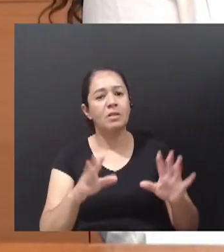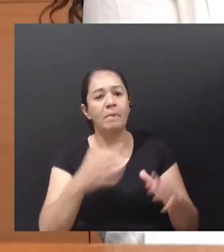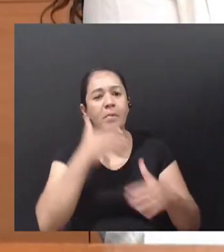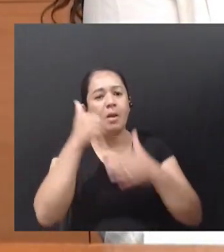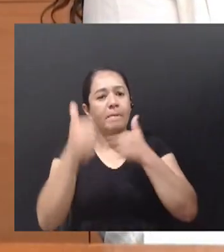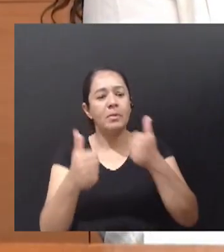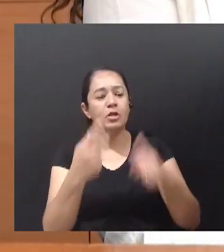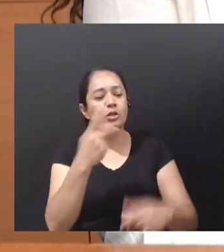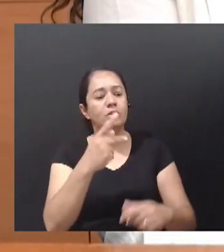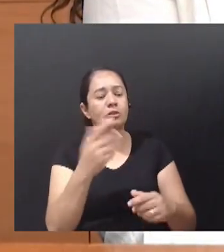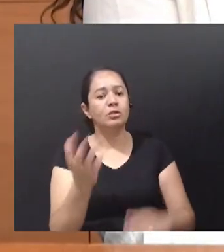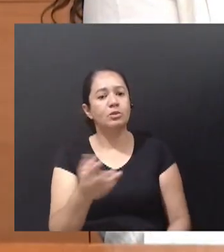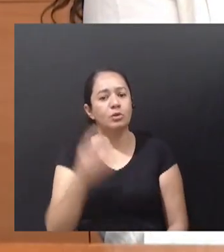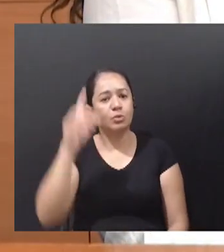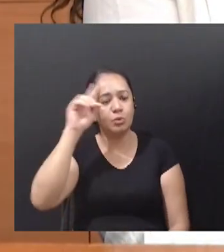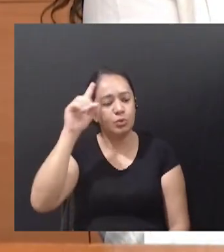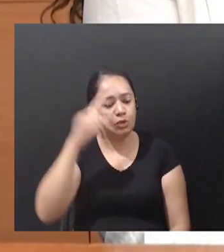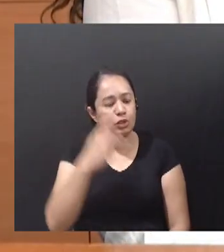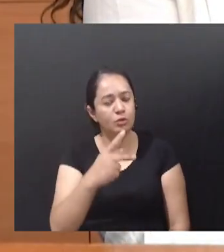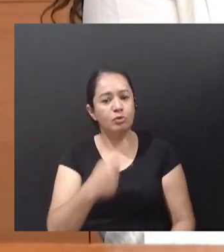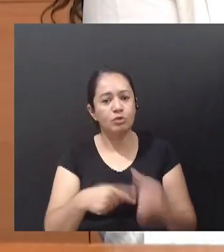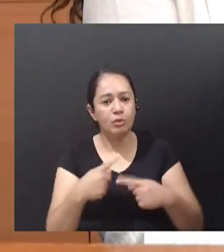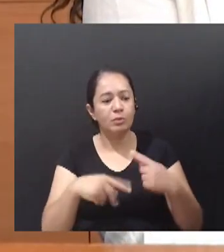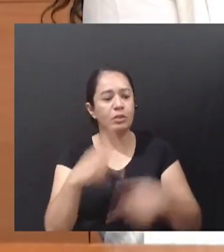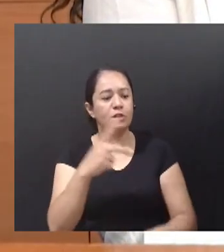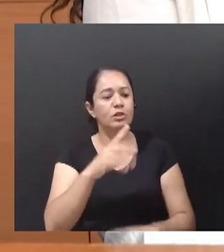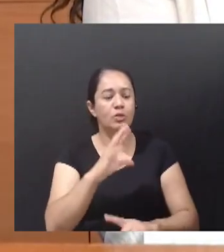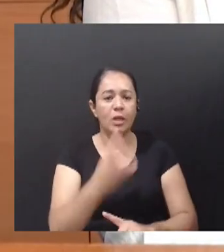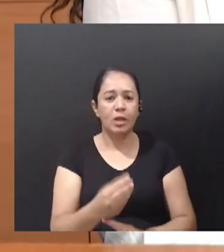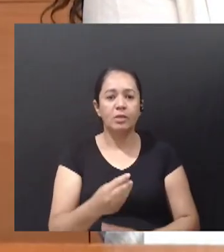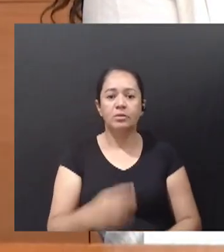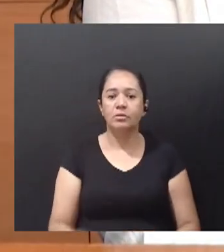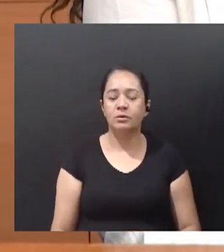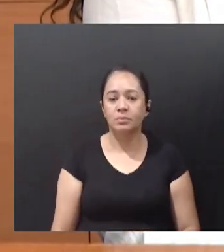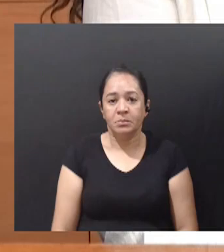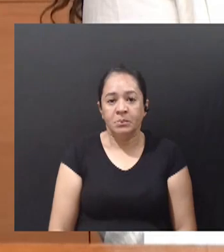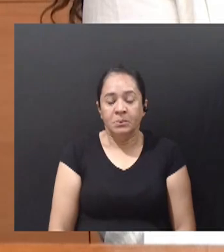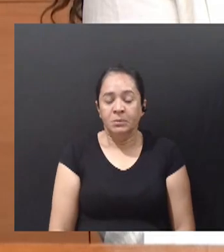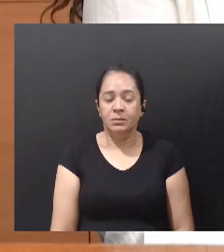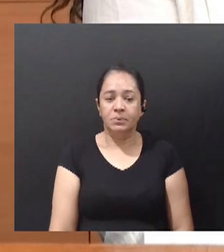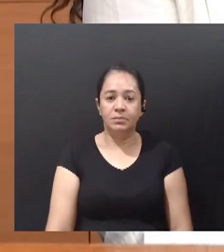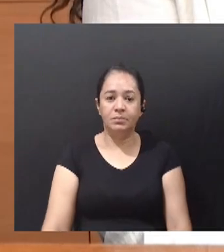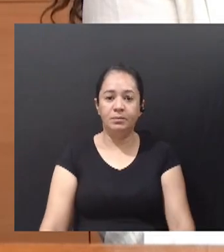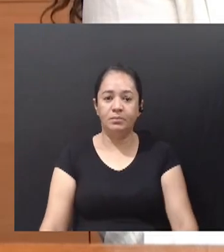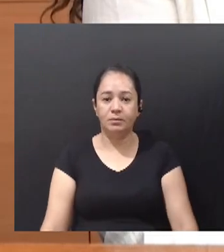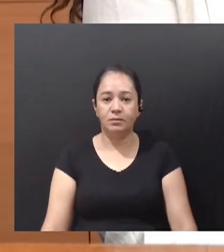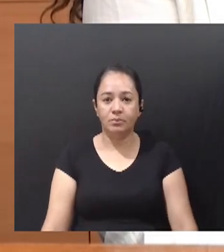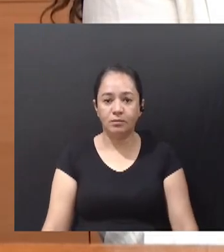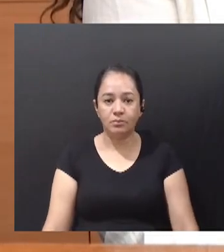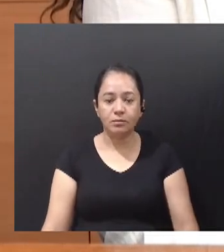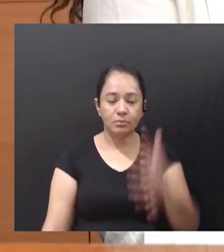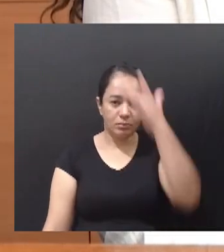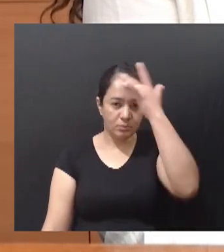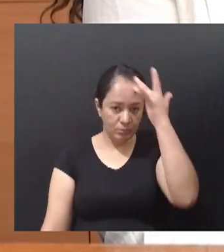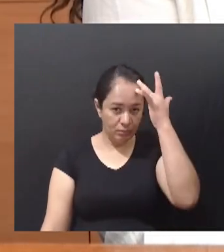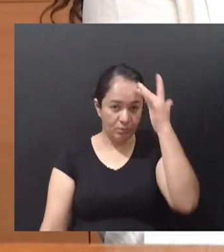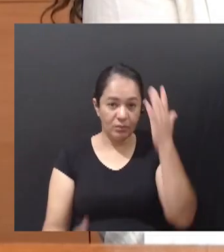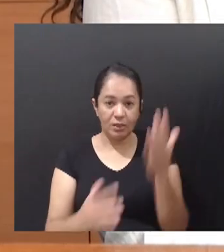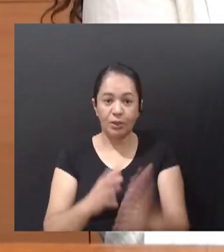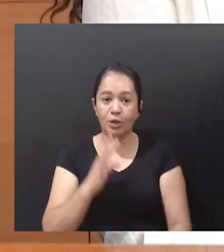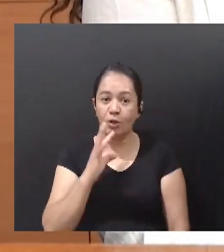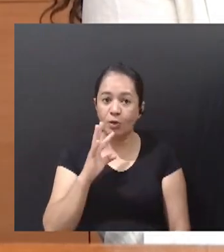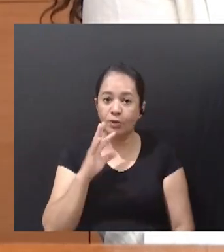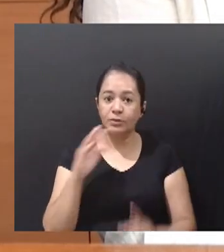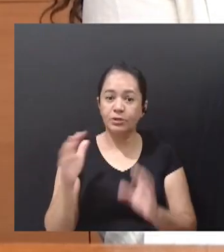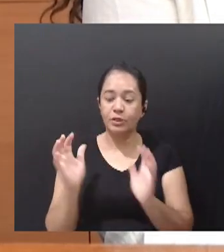para o desenvolvimento de vocês aqui na cidade. Então, para as pessoas que estão conhecendo a frente parlamentar agora que está